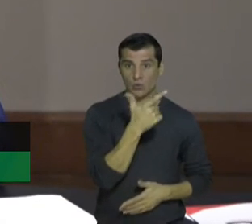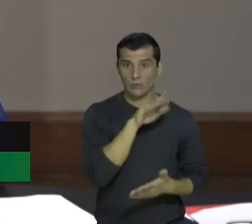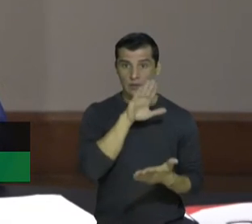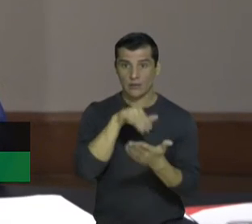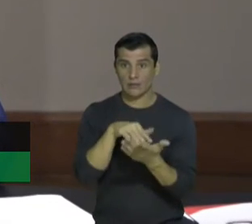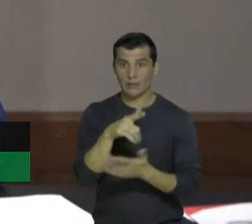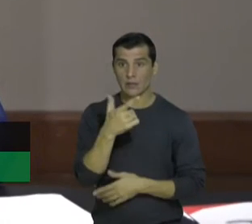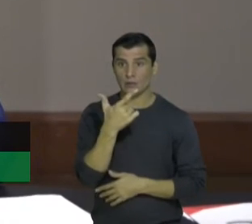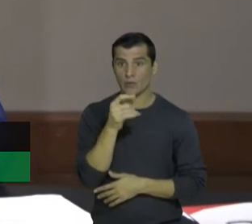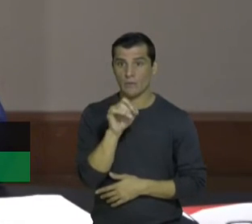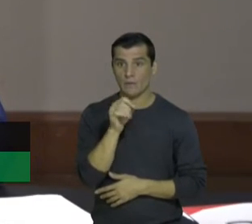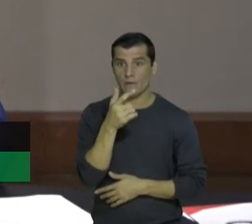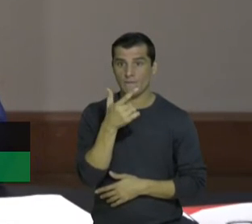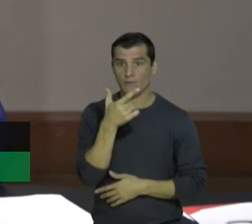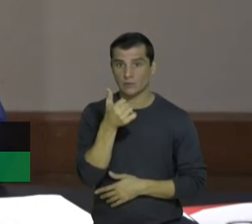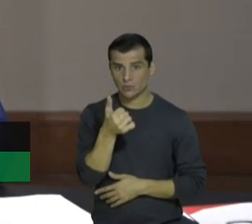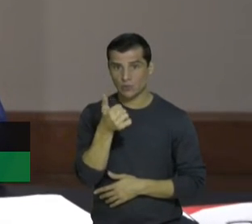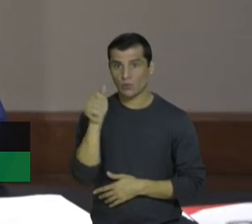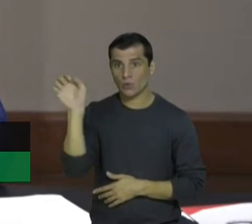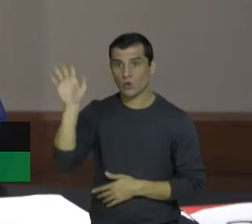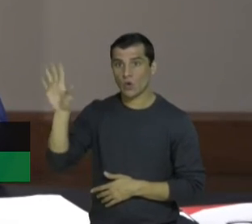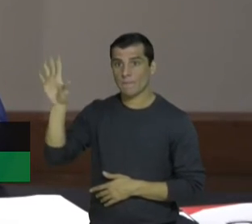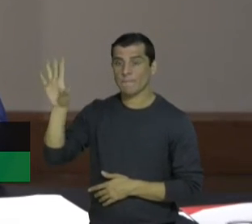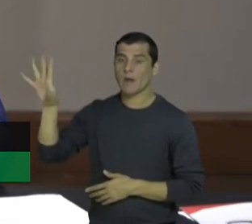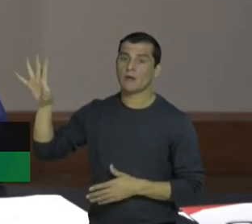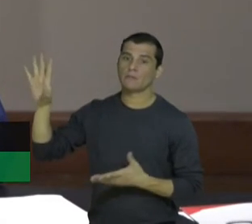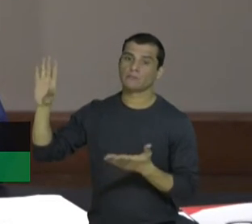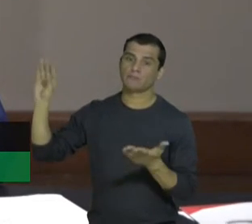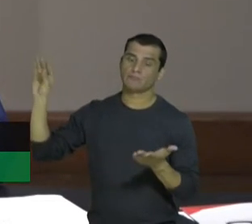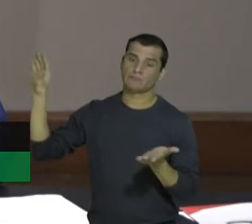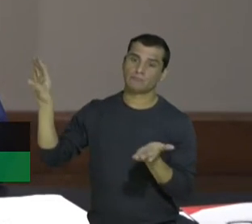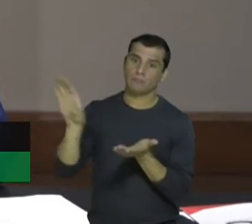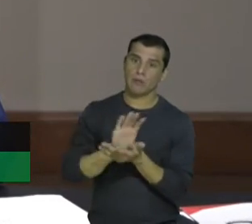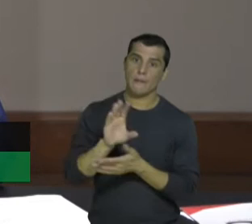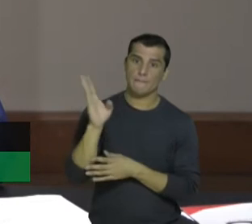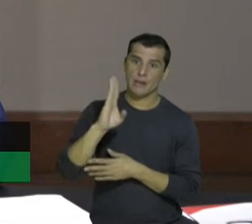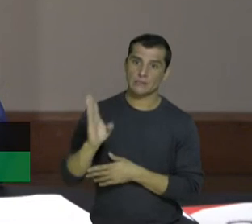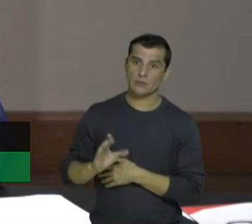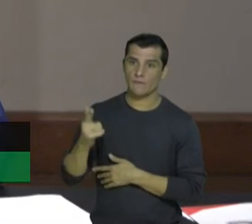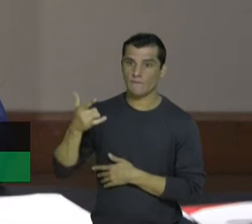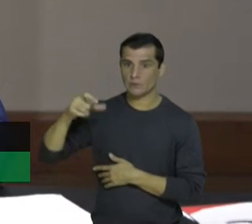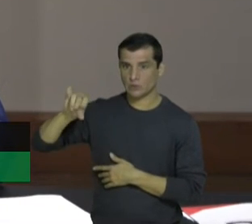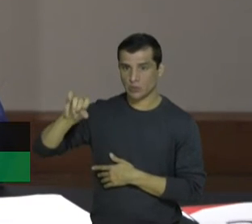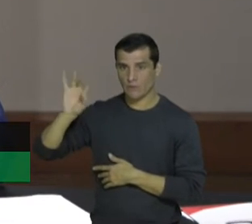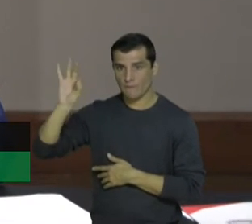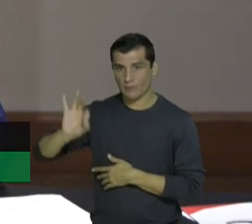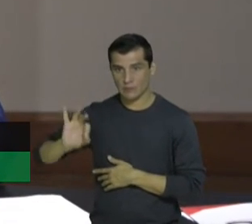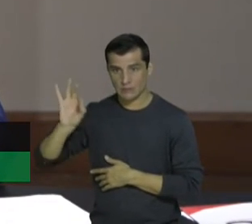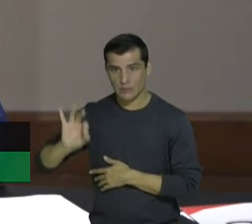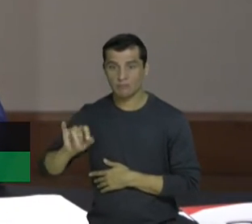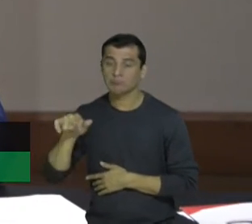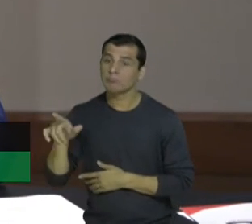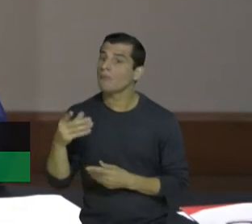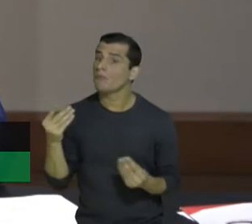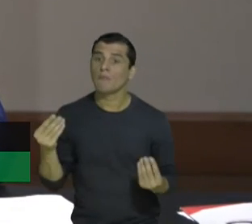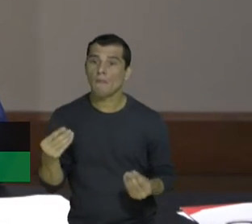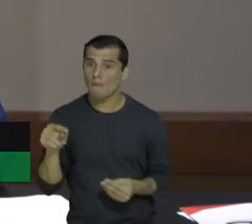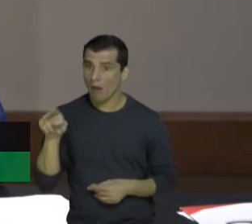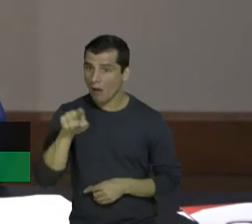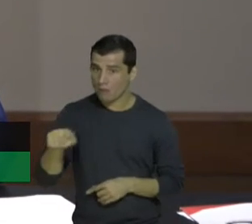aumentou 29 por. eh tudo isso eh Sam eu eu acredito que seja algo